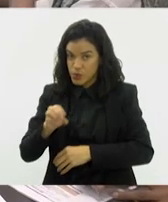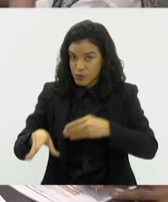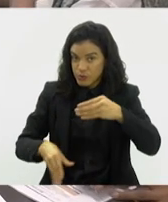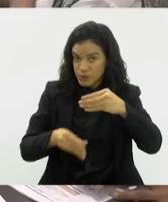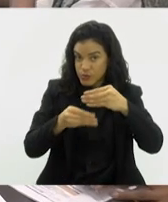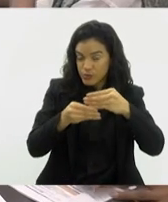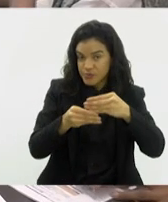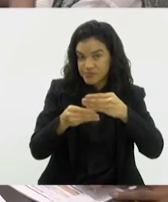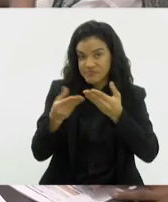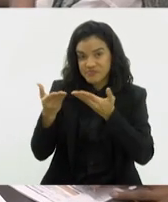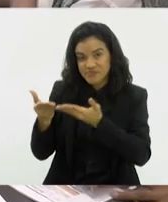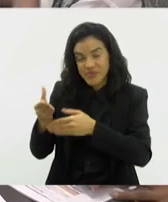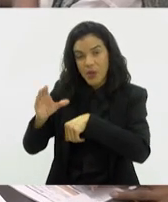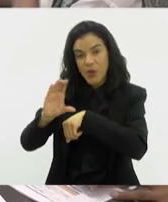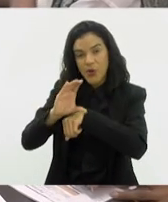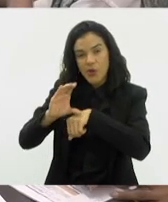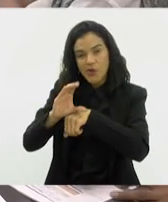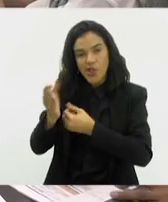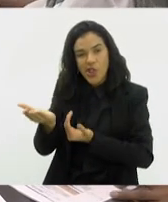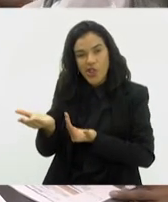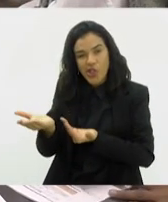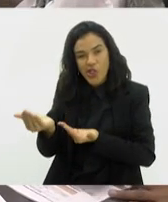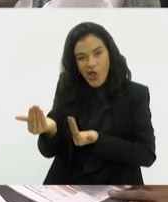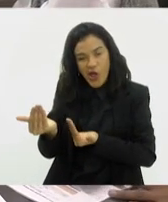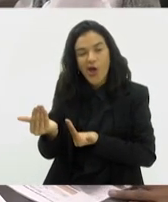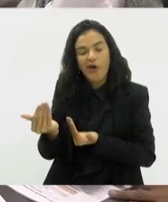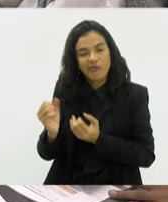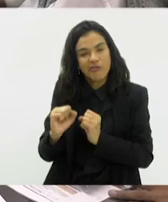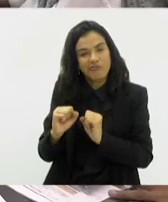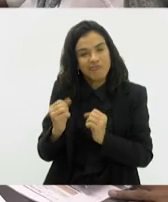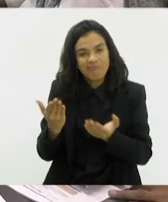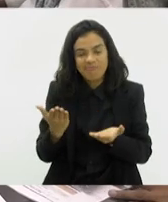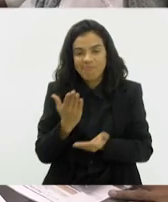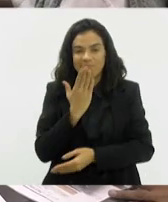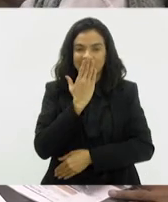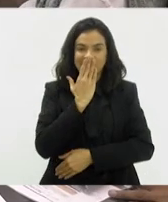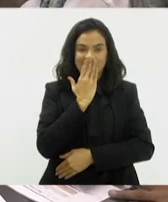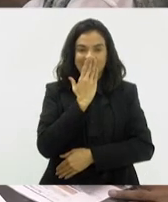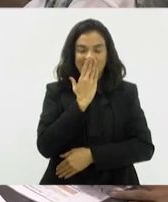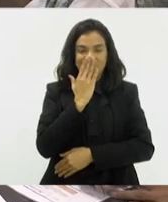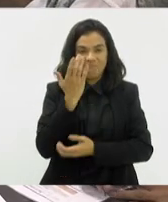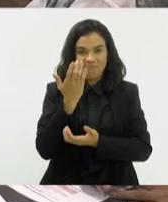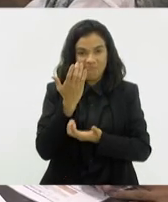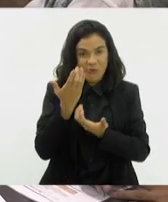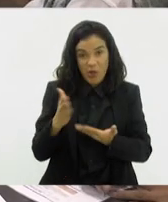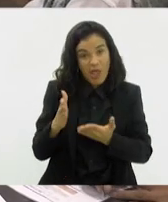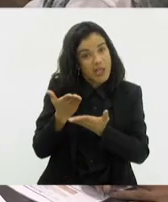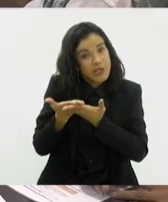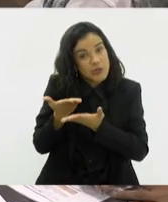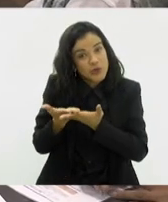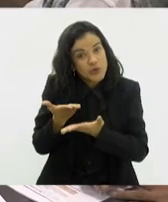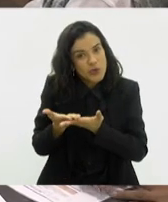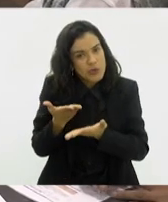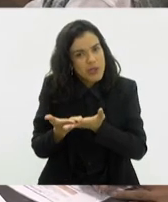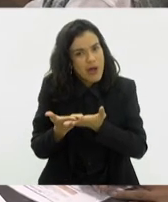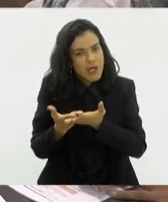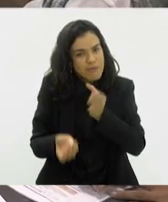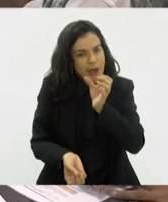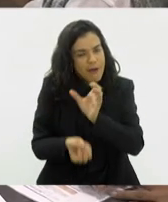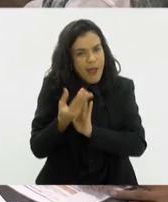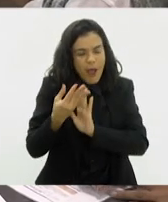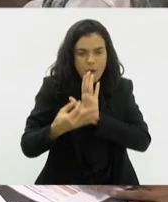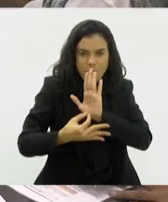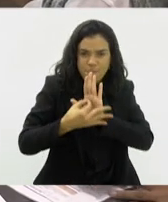nosso constitucionalista mais jovem, preferiu não se posicionar por agora. Ele está estudando para dar um parecer altamente